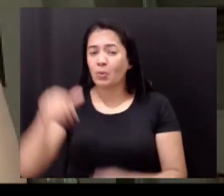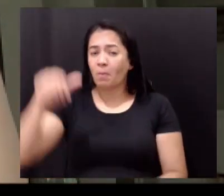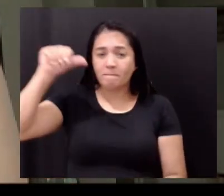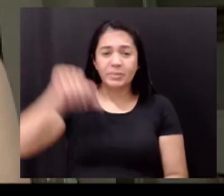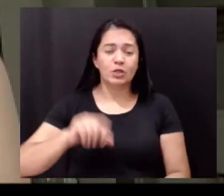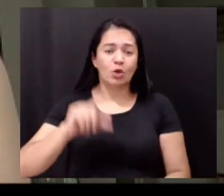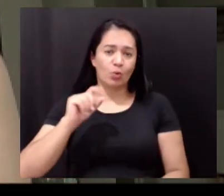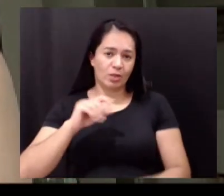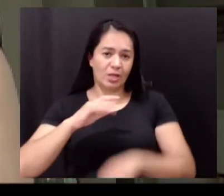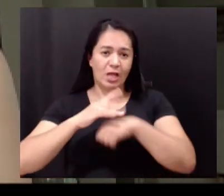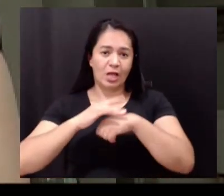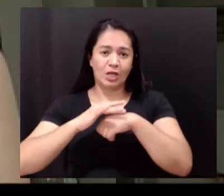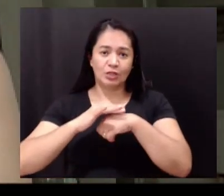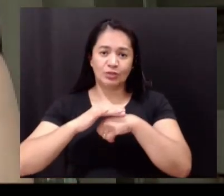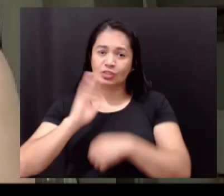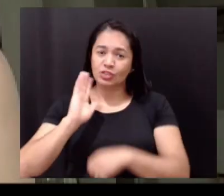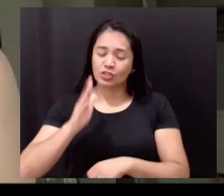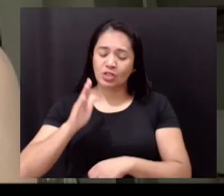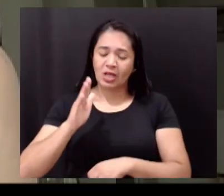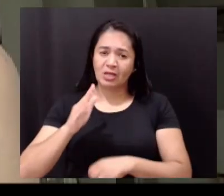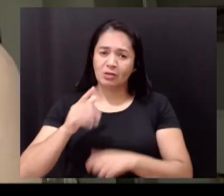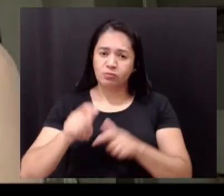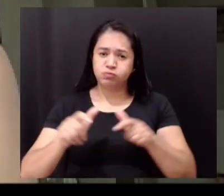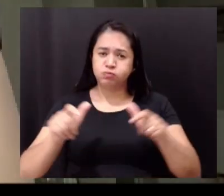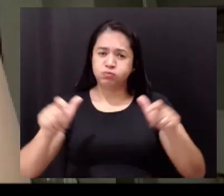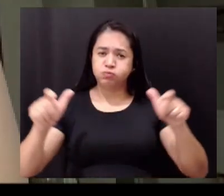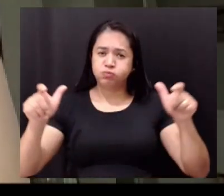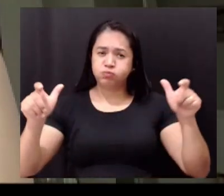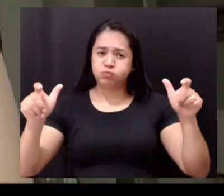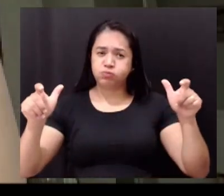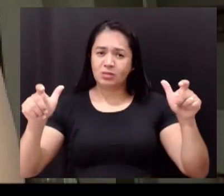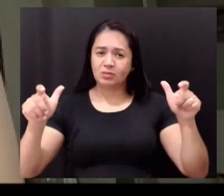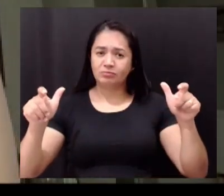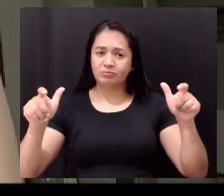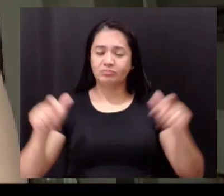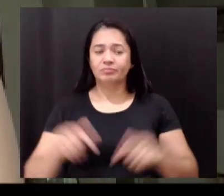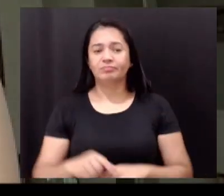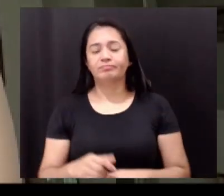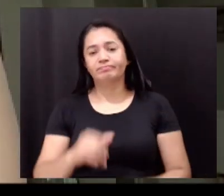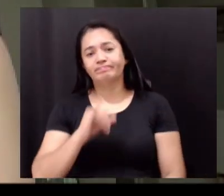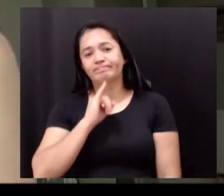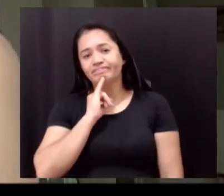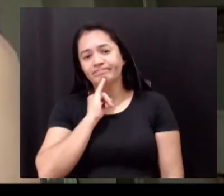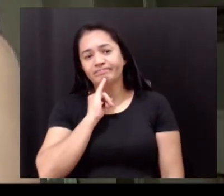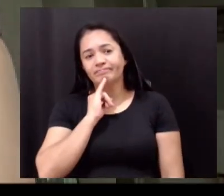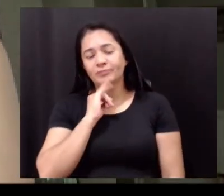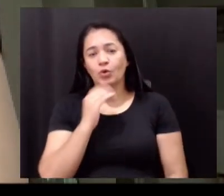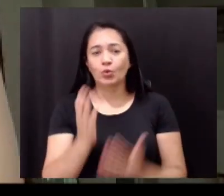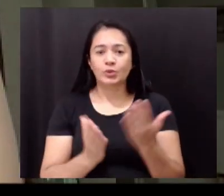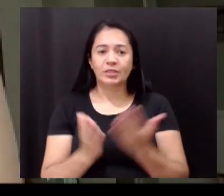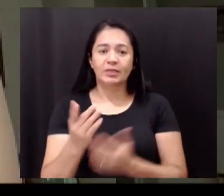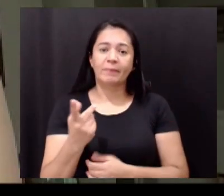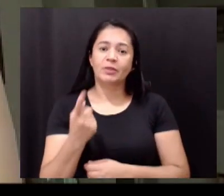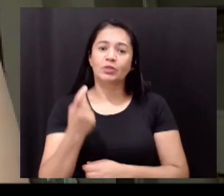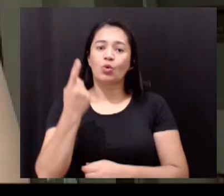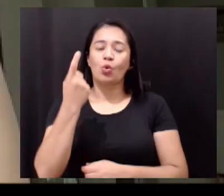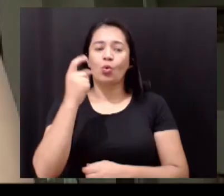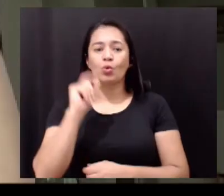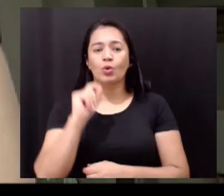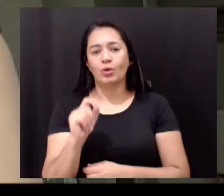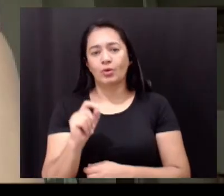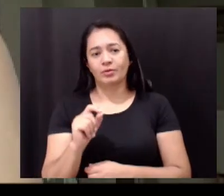está muito avançada e já produziu metástases, infelizmente, o único tratamento passível para essas pacientes acaba